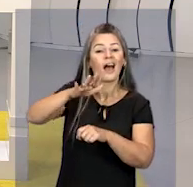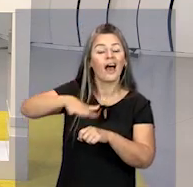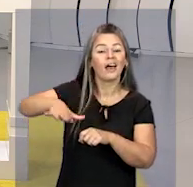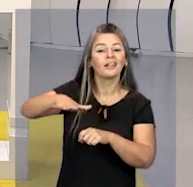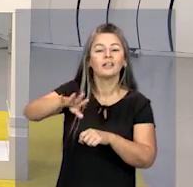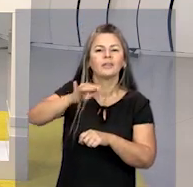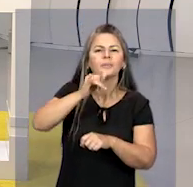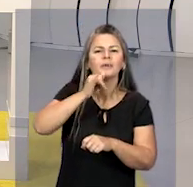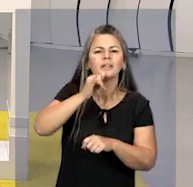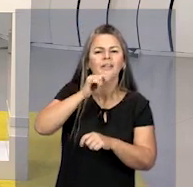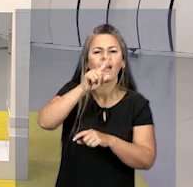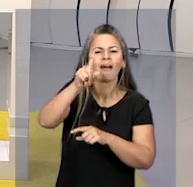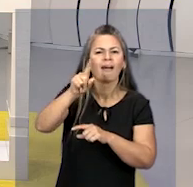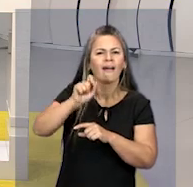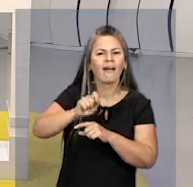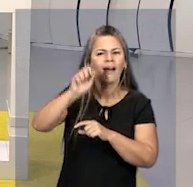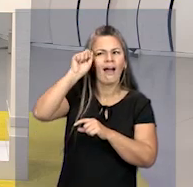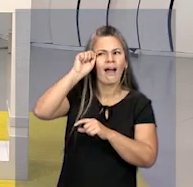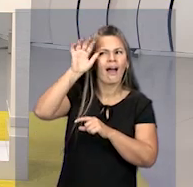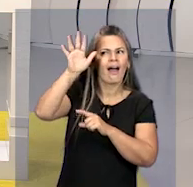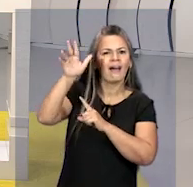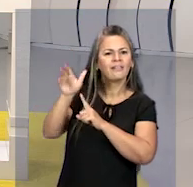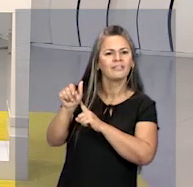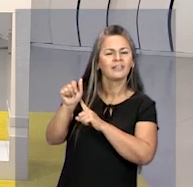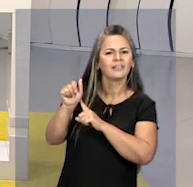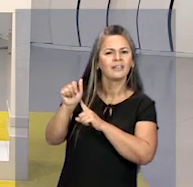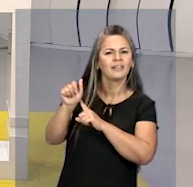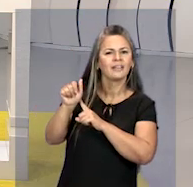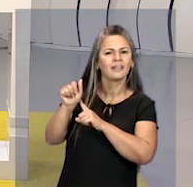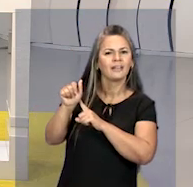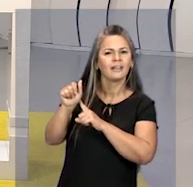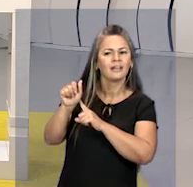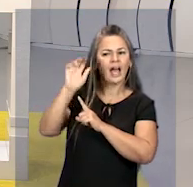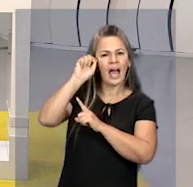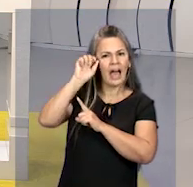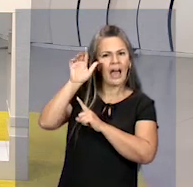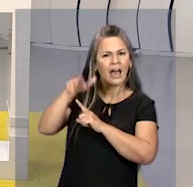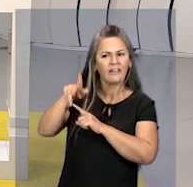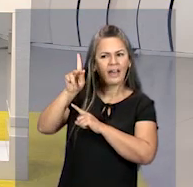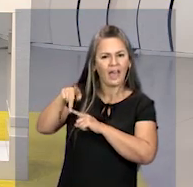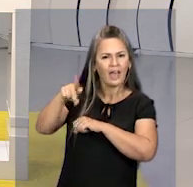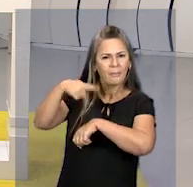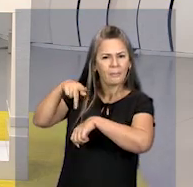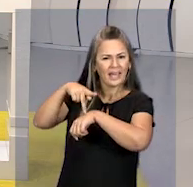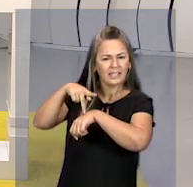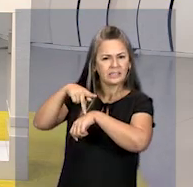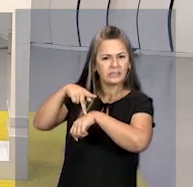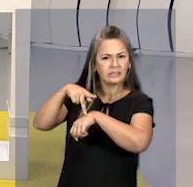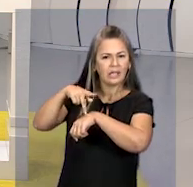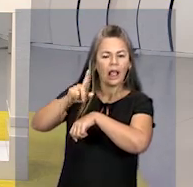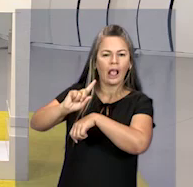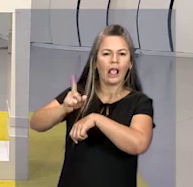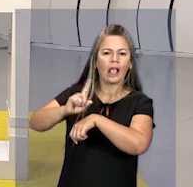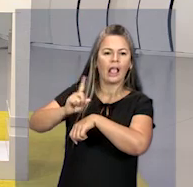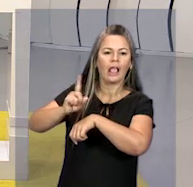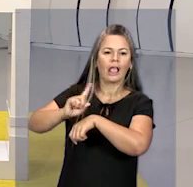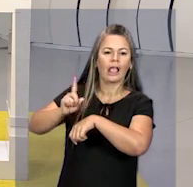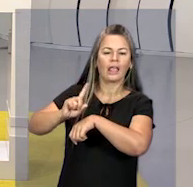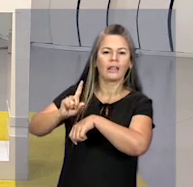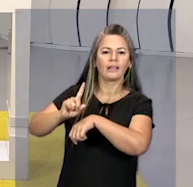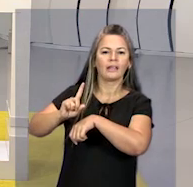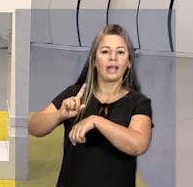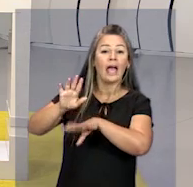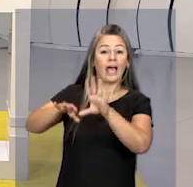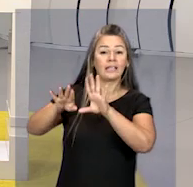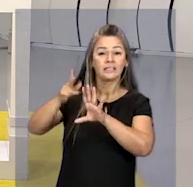A gente não pode também deixar o terceiro ano sem saber que a África não é um país. A África ela não é um país. E às vezes ela nos colocada como